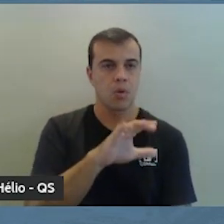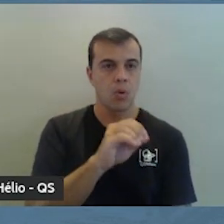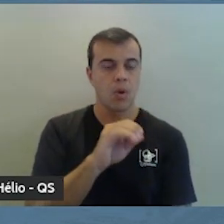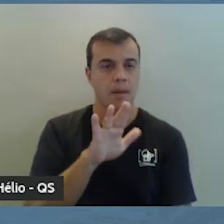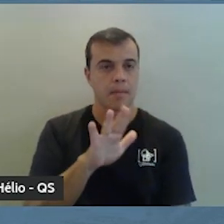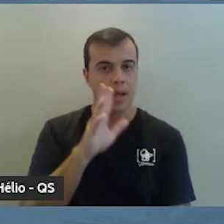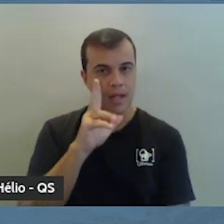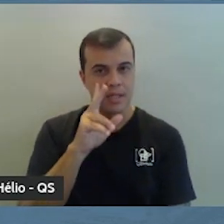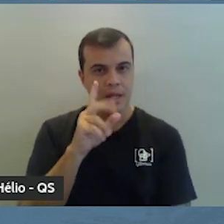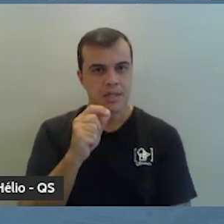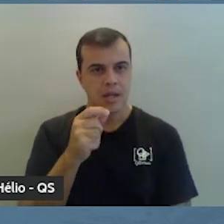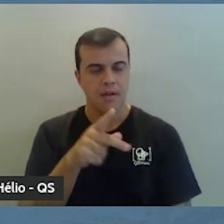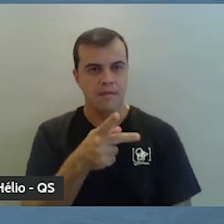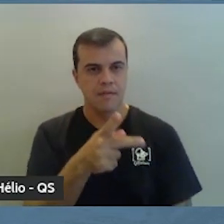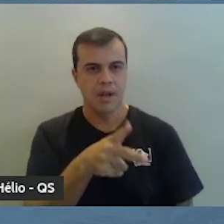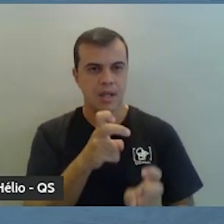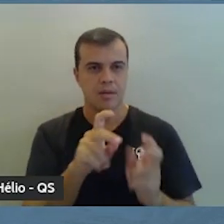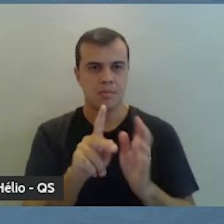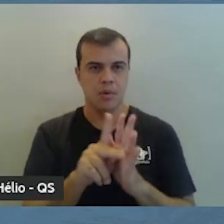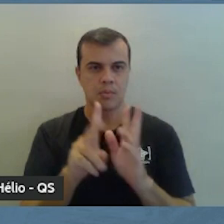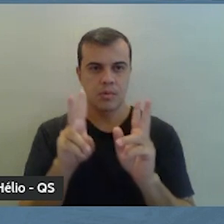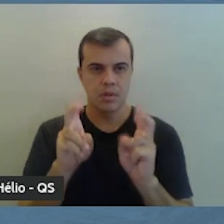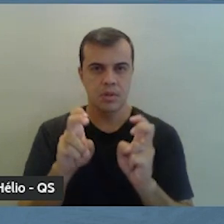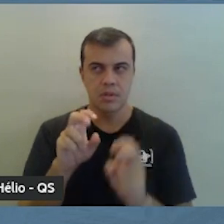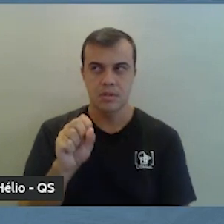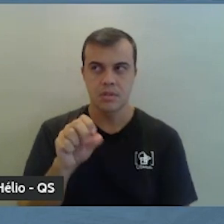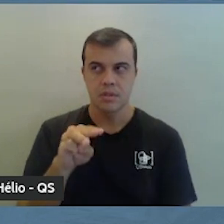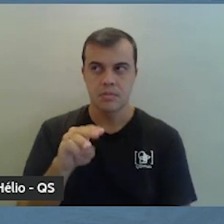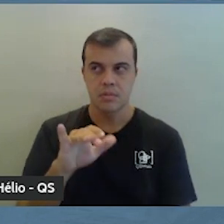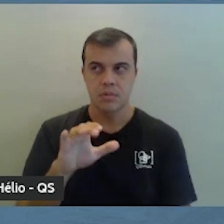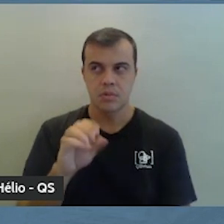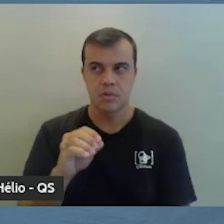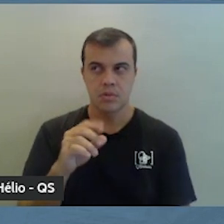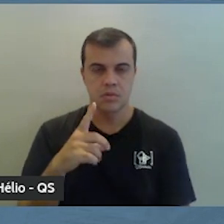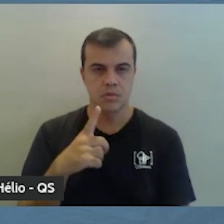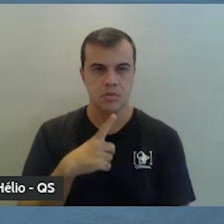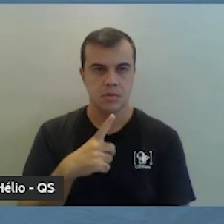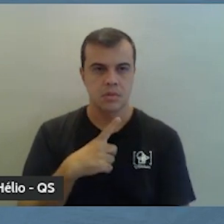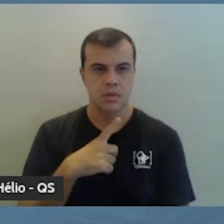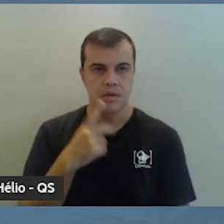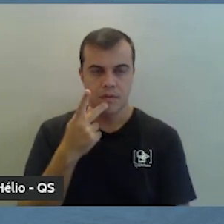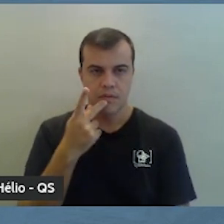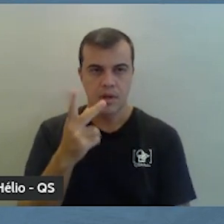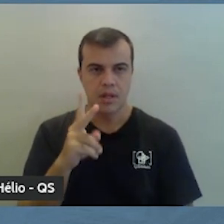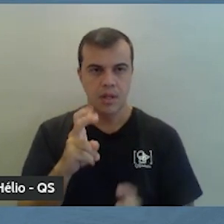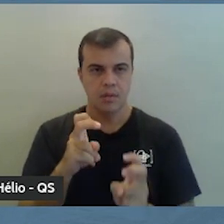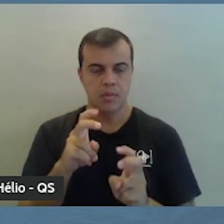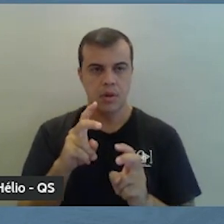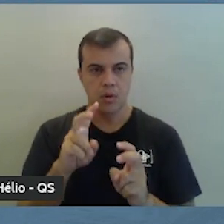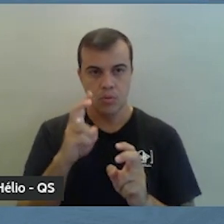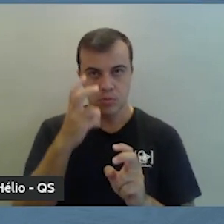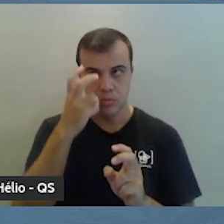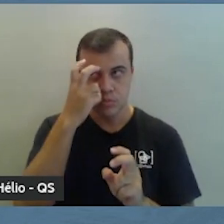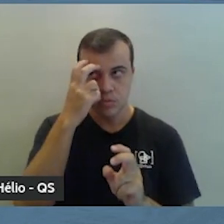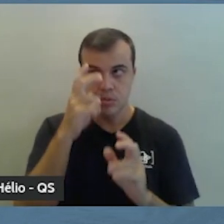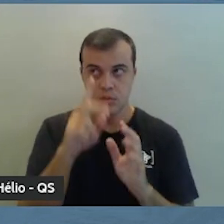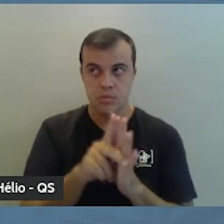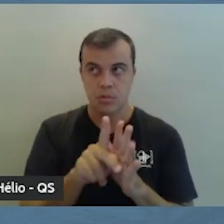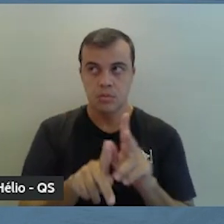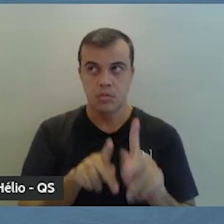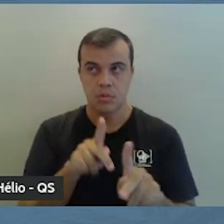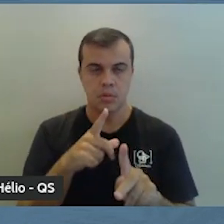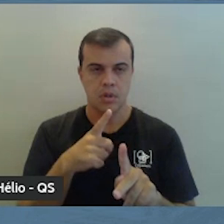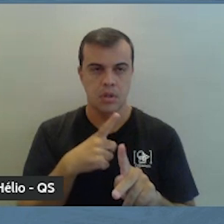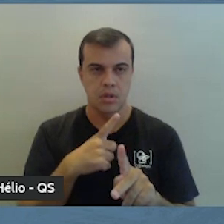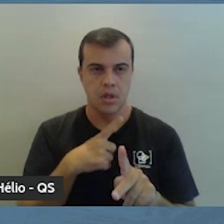quero pegar especificamente o Samico, por quê? Porque quando a gente vai falar de cultura popular, tradição popular,